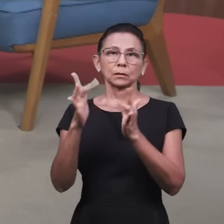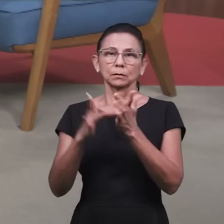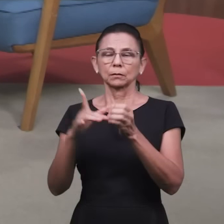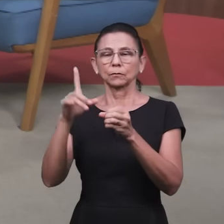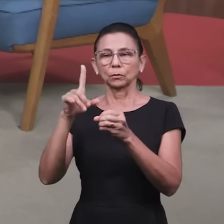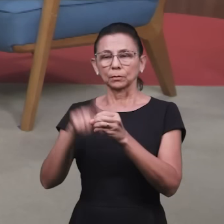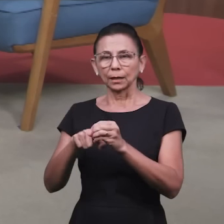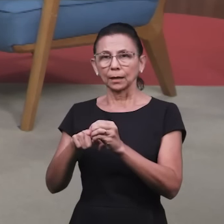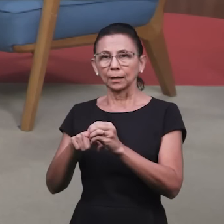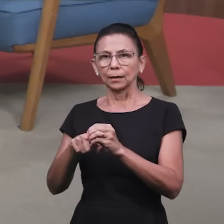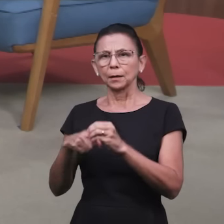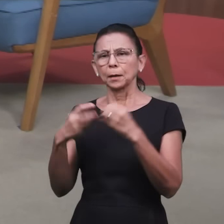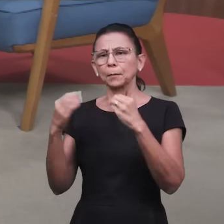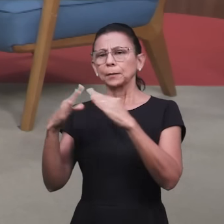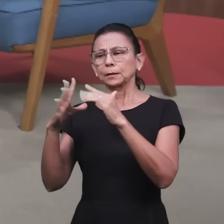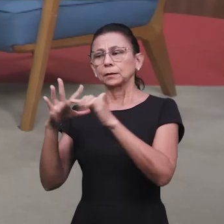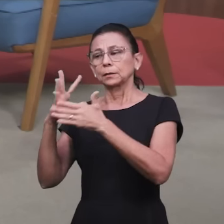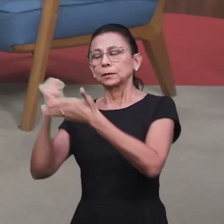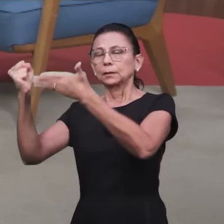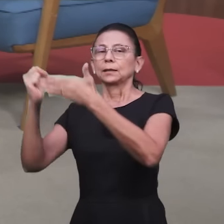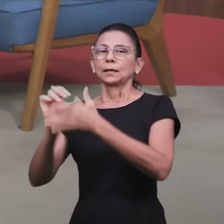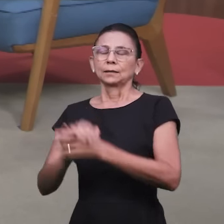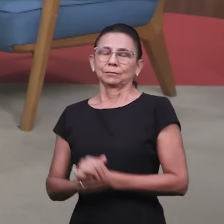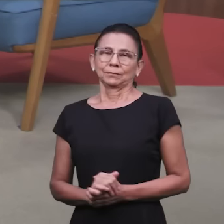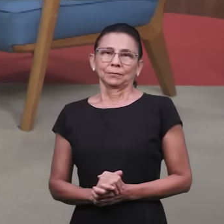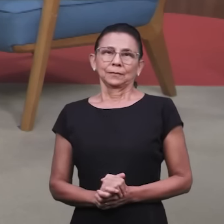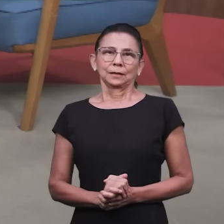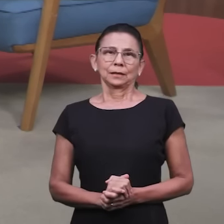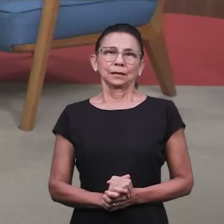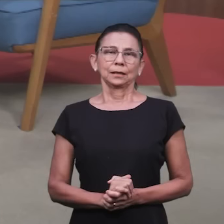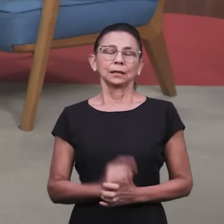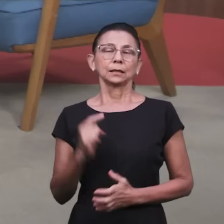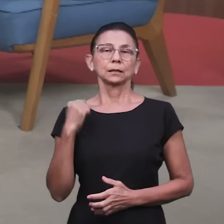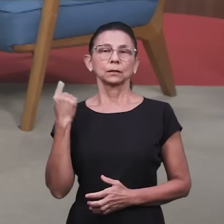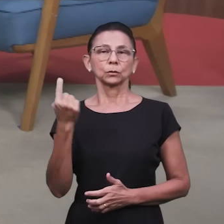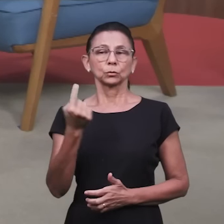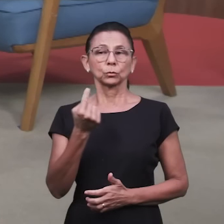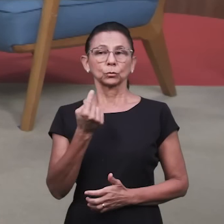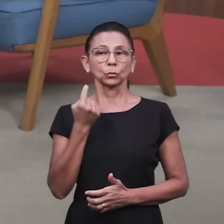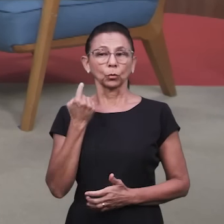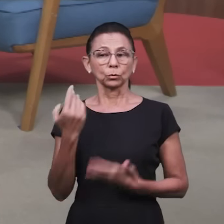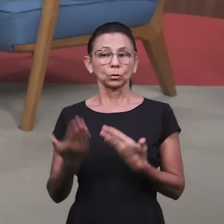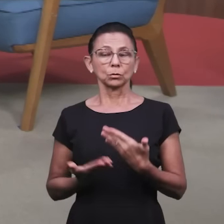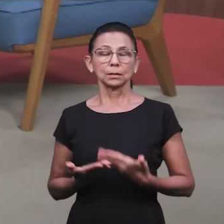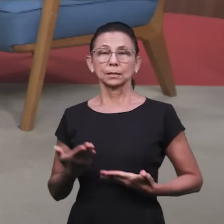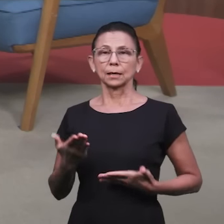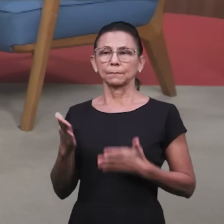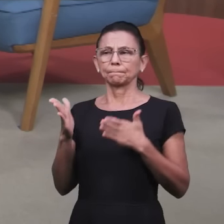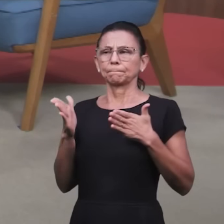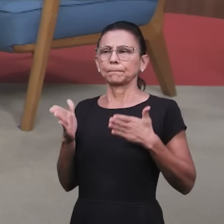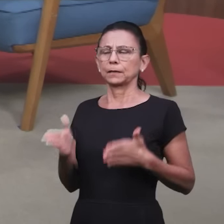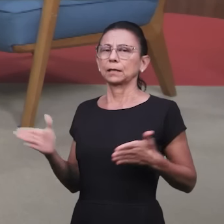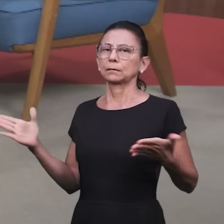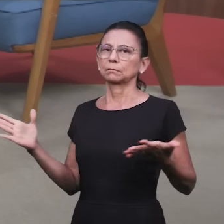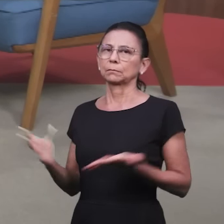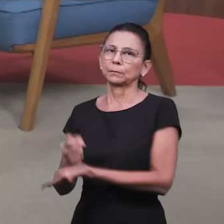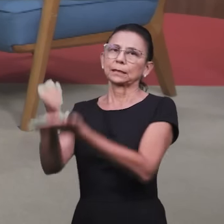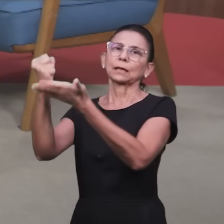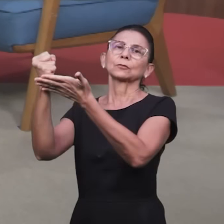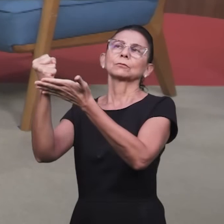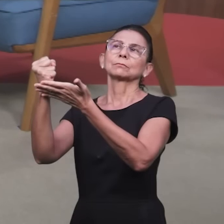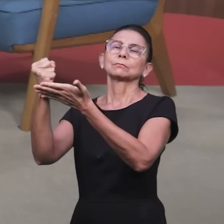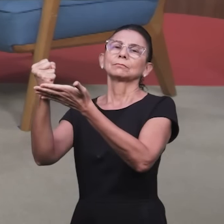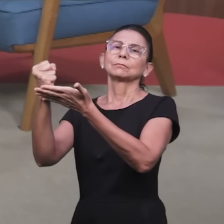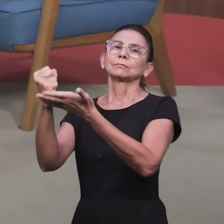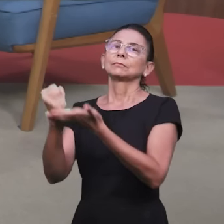buscar a sua igreja e todos os servos que estiverem preparados, ou seja, atentos em sua